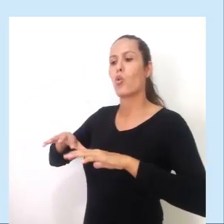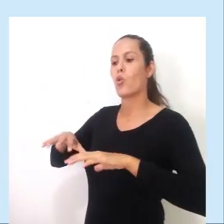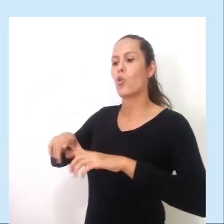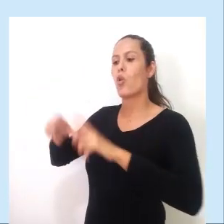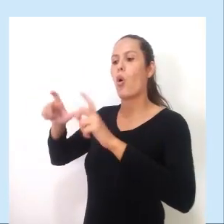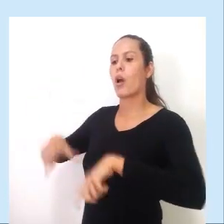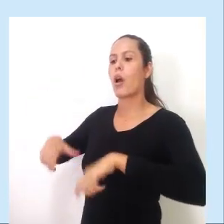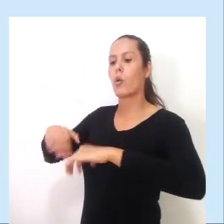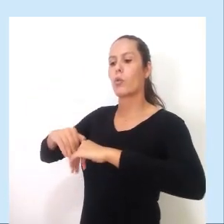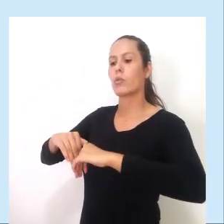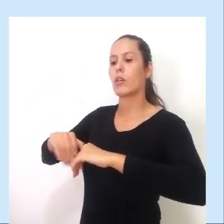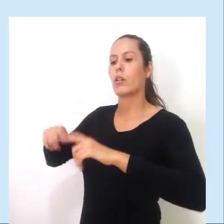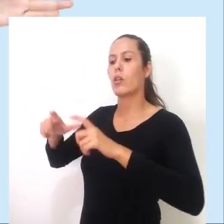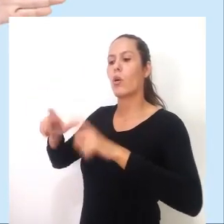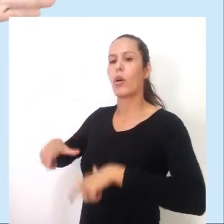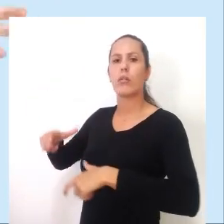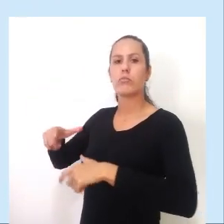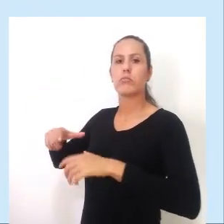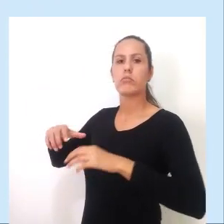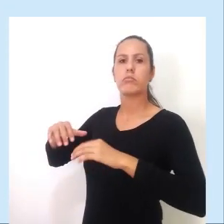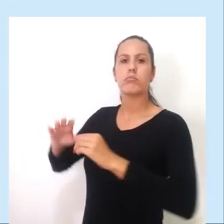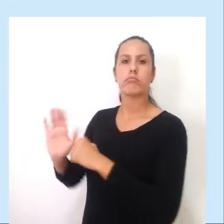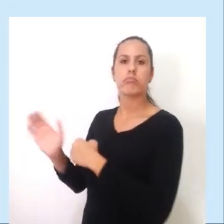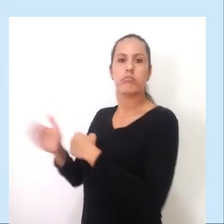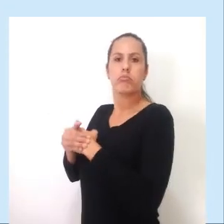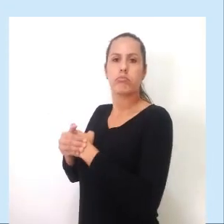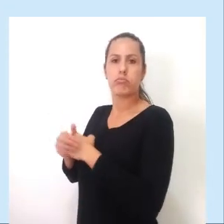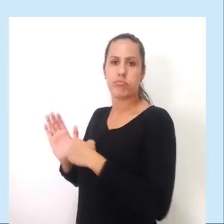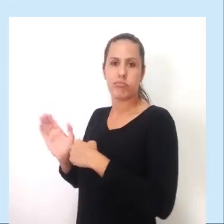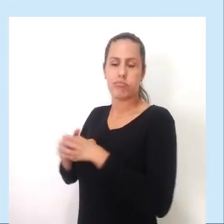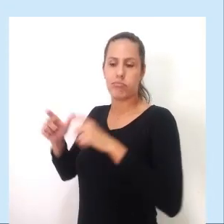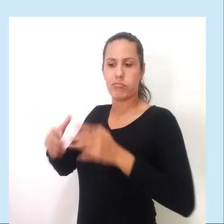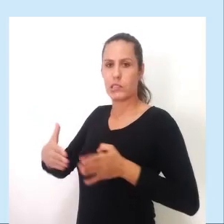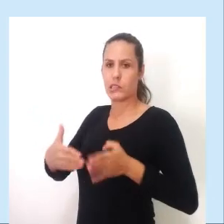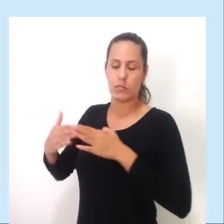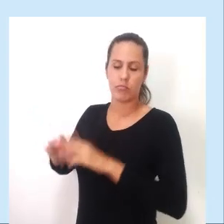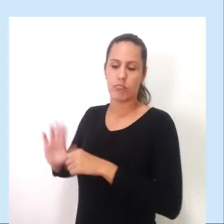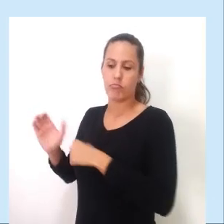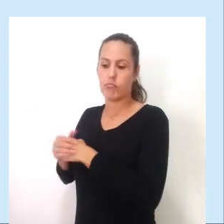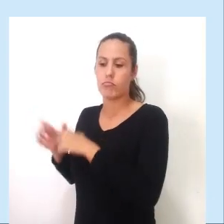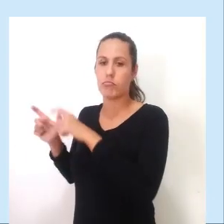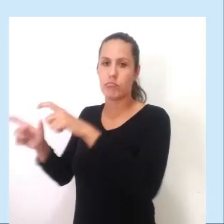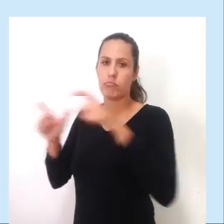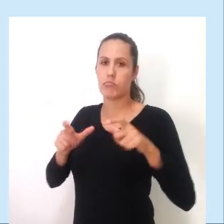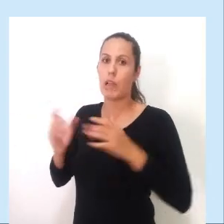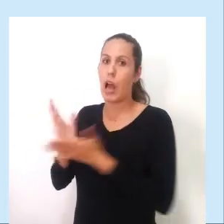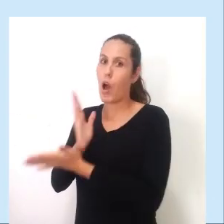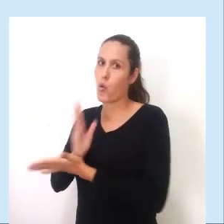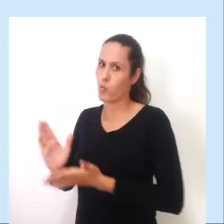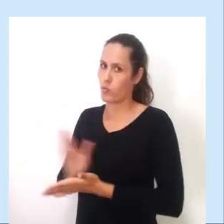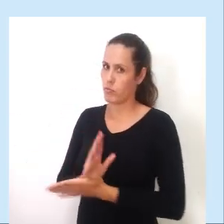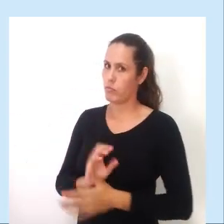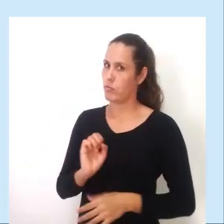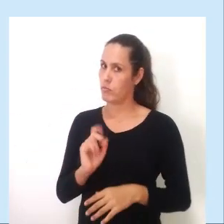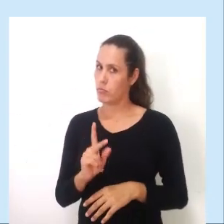fóssil que não está em todo lugar, só em alguns ambientes específicos,